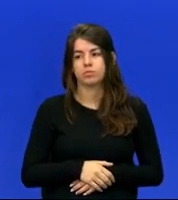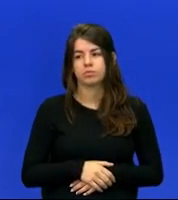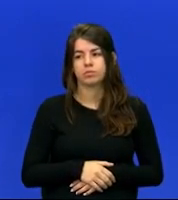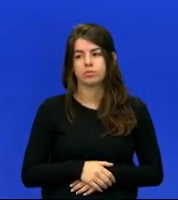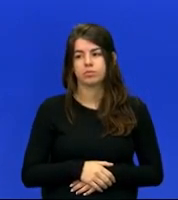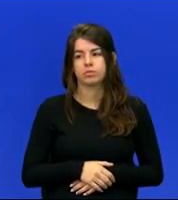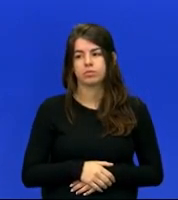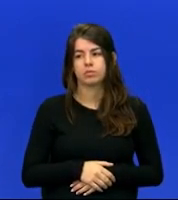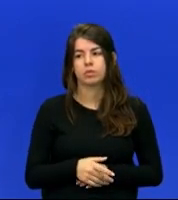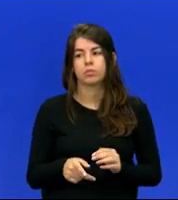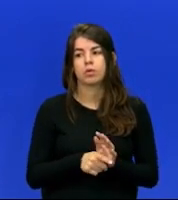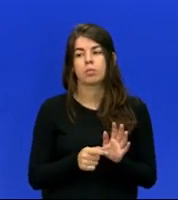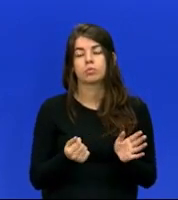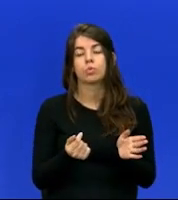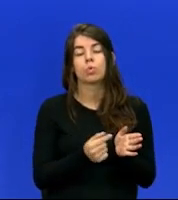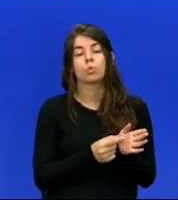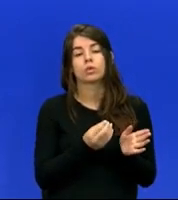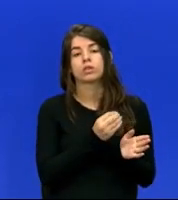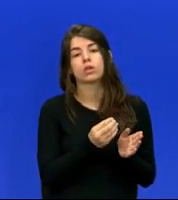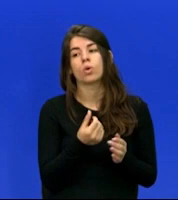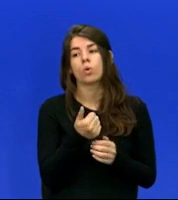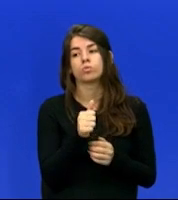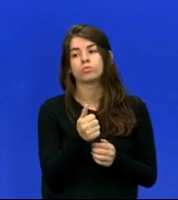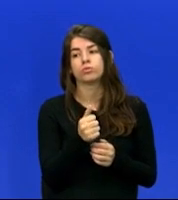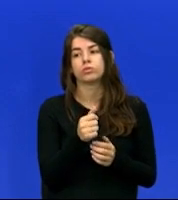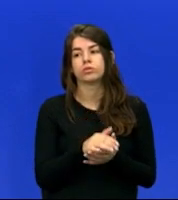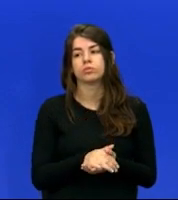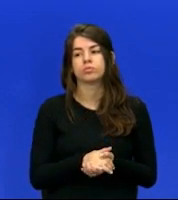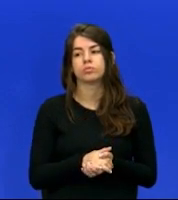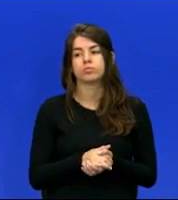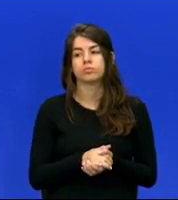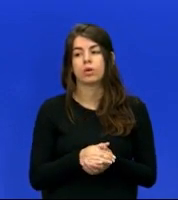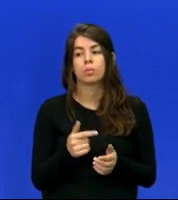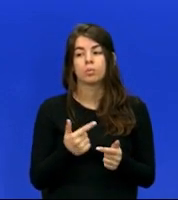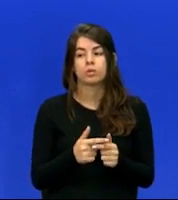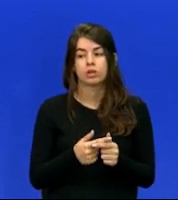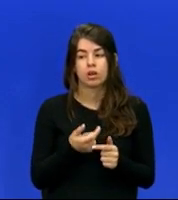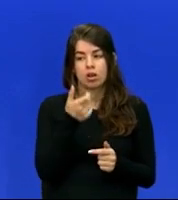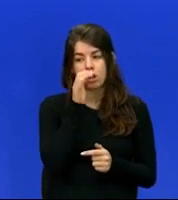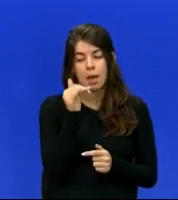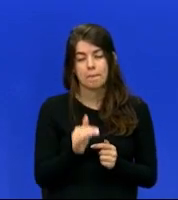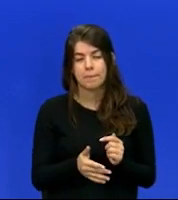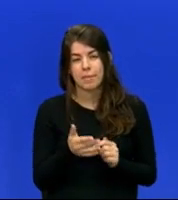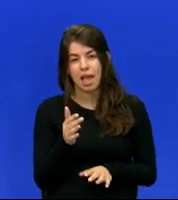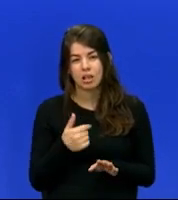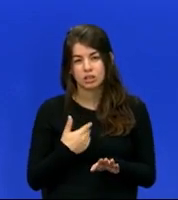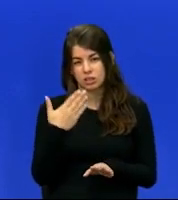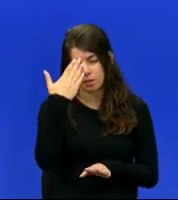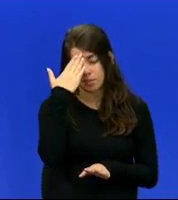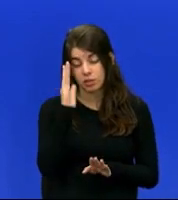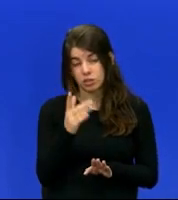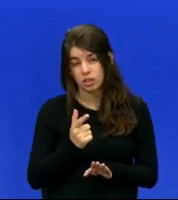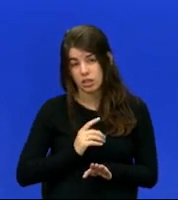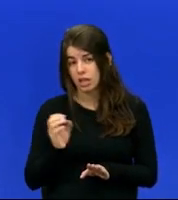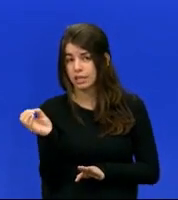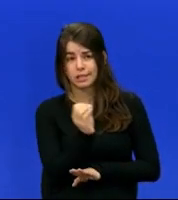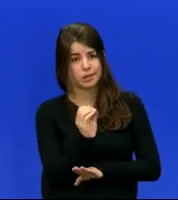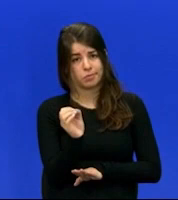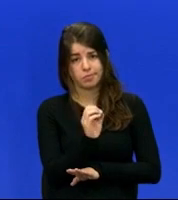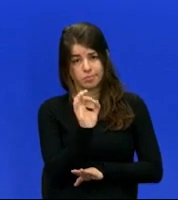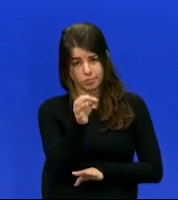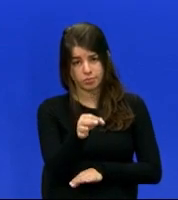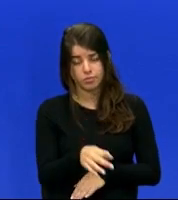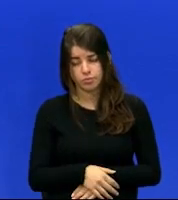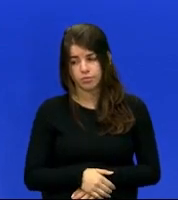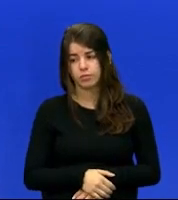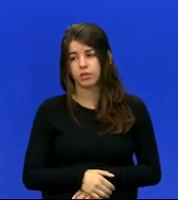quem? Desse ponto dado das 11.000. Por quê? A média já é dada, é 0,